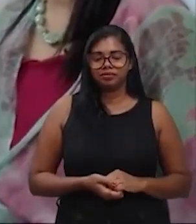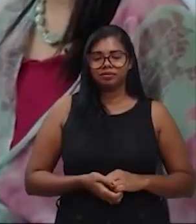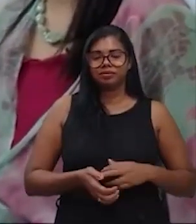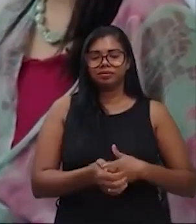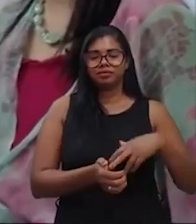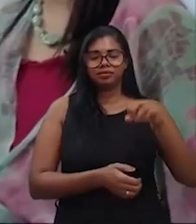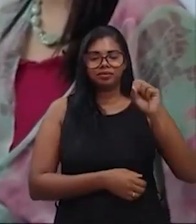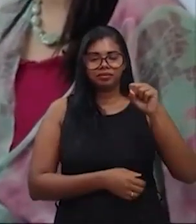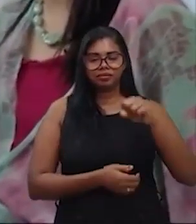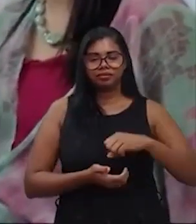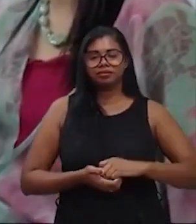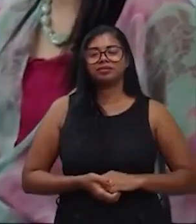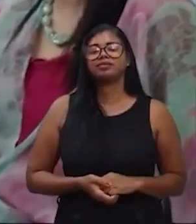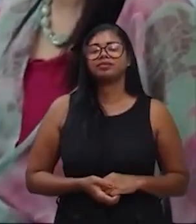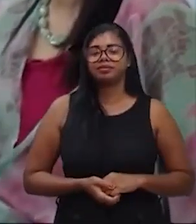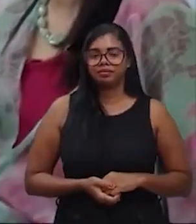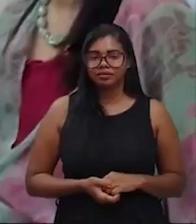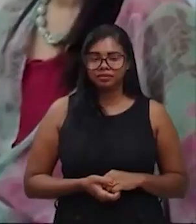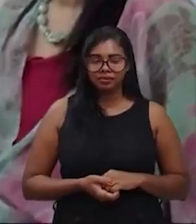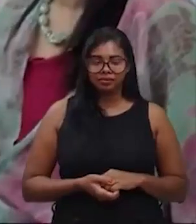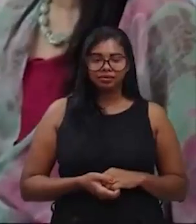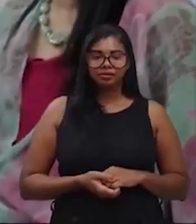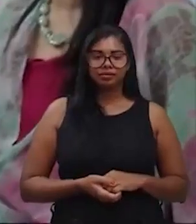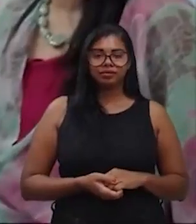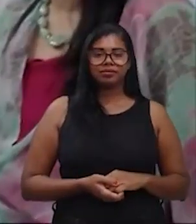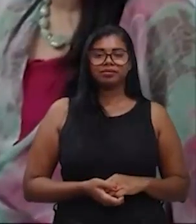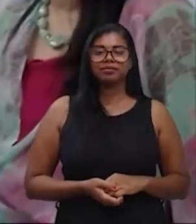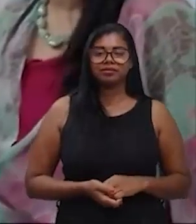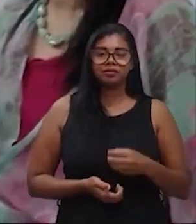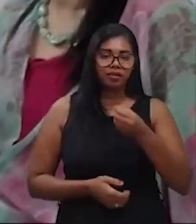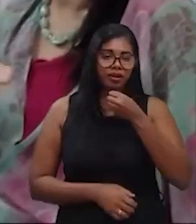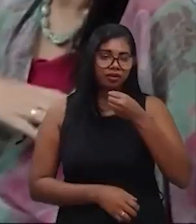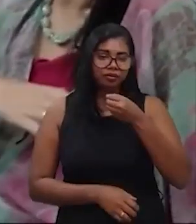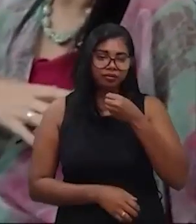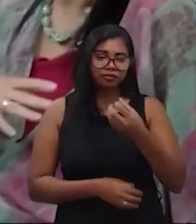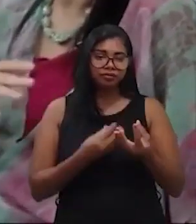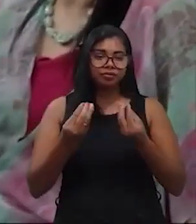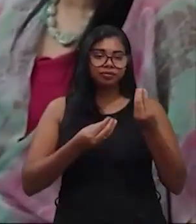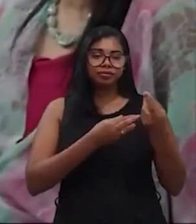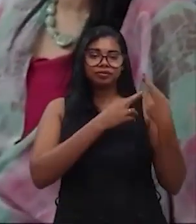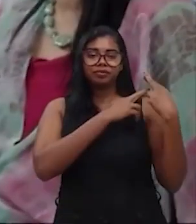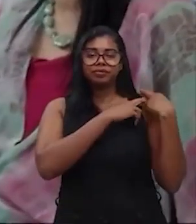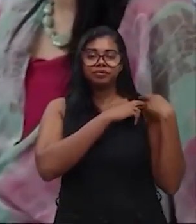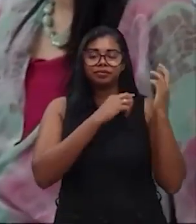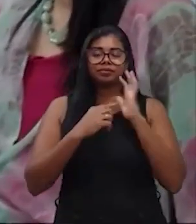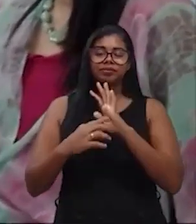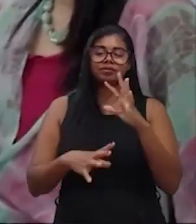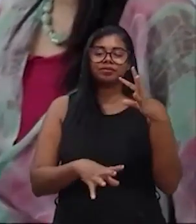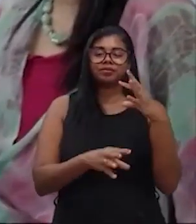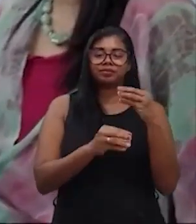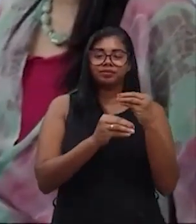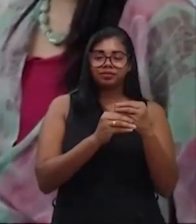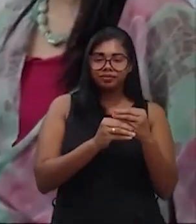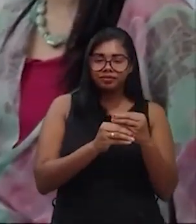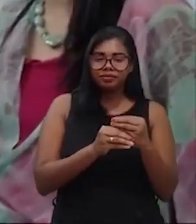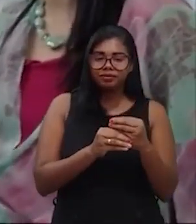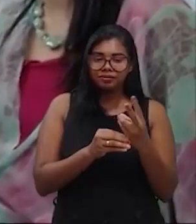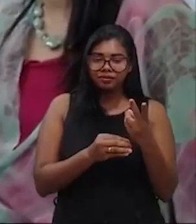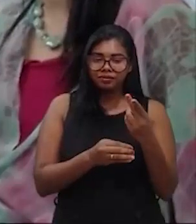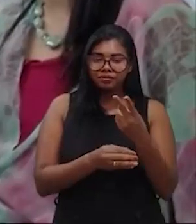aquele nome jazz. Que ele tem tudo feito é belíssimo. com recortes do papel com uma cor sólida. Né? E ele